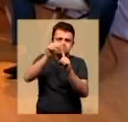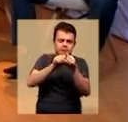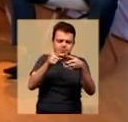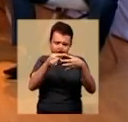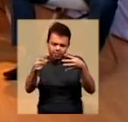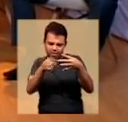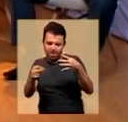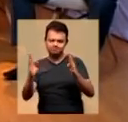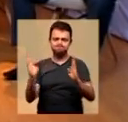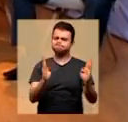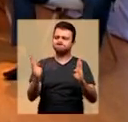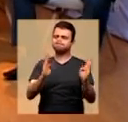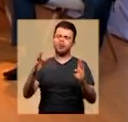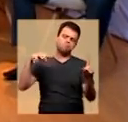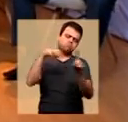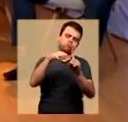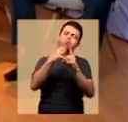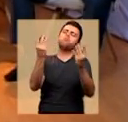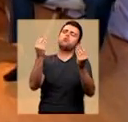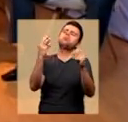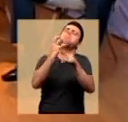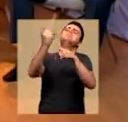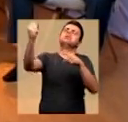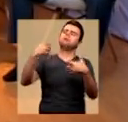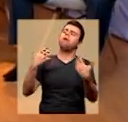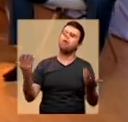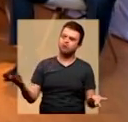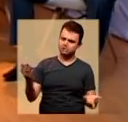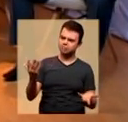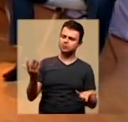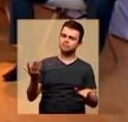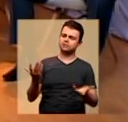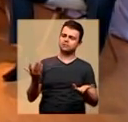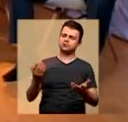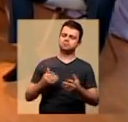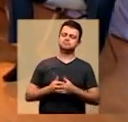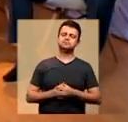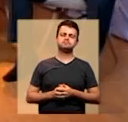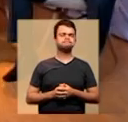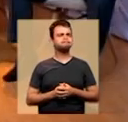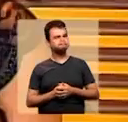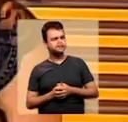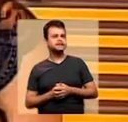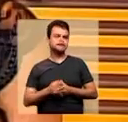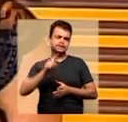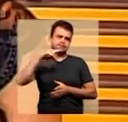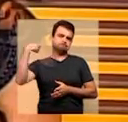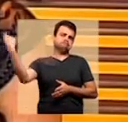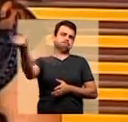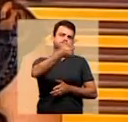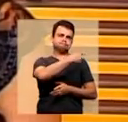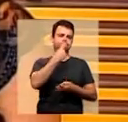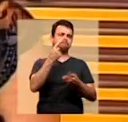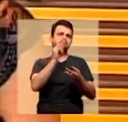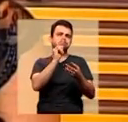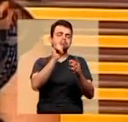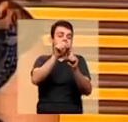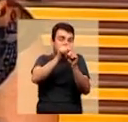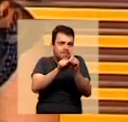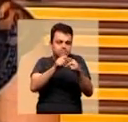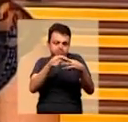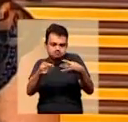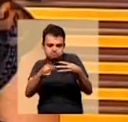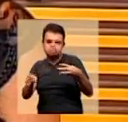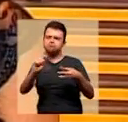do mês, tem algum período que é mais frequente ou não? Vocês não percebem esse movimento? Normalmente, assim, período do mês